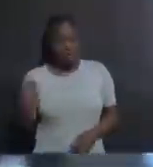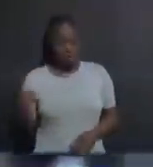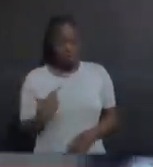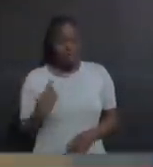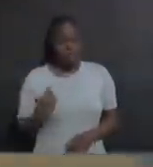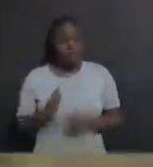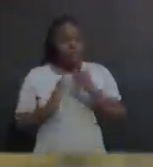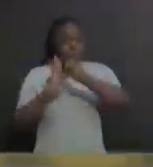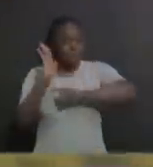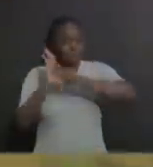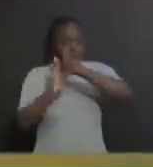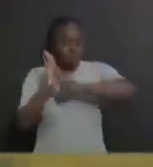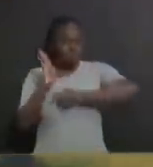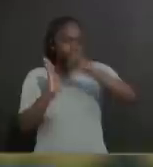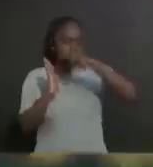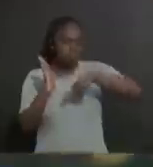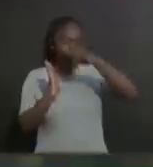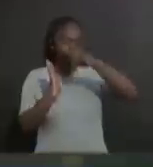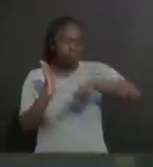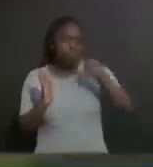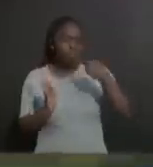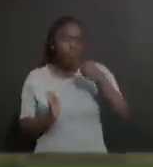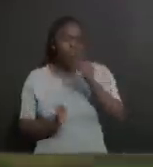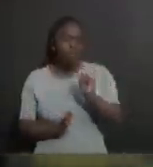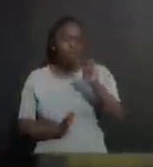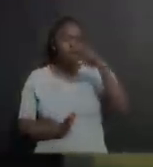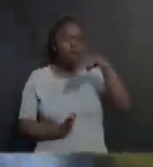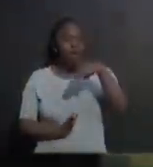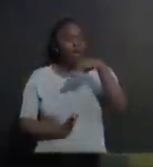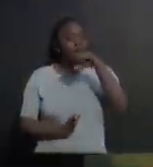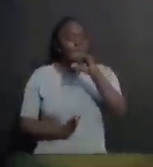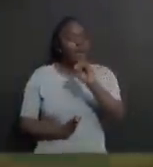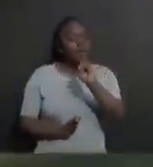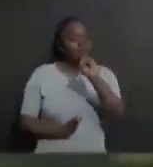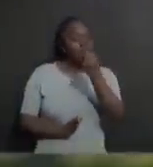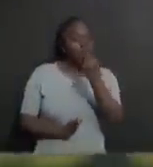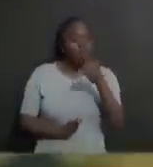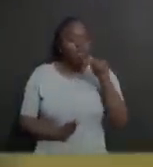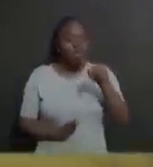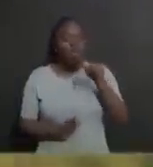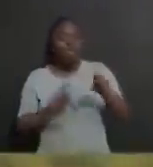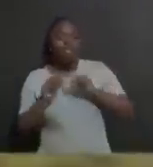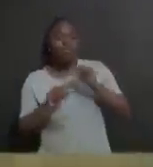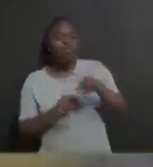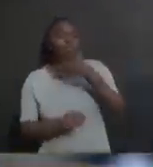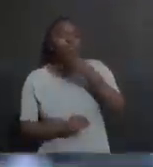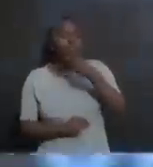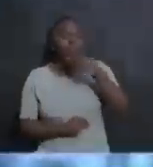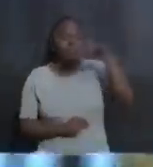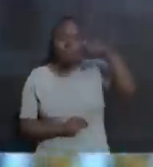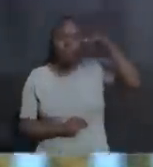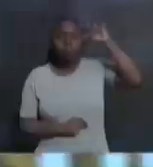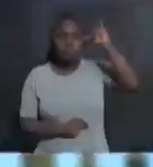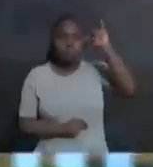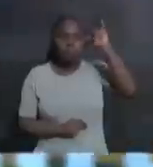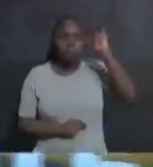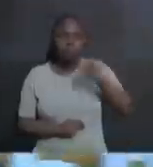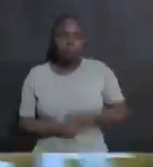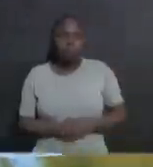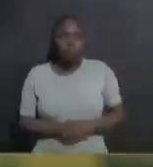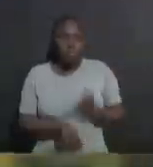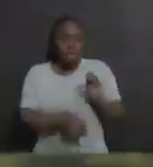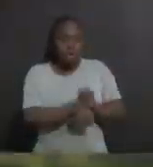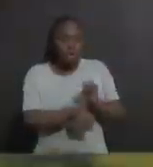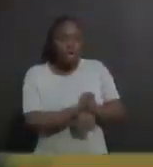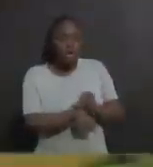Esse texto que a gente acabou de ler fala de Amós. Quem era Amós, gente? Um vaqueiro. O cara era um boiadeiro. Chegou vaca.